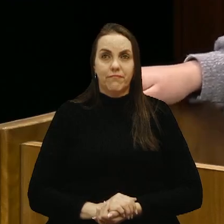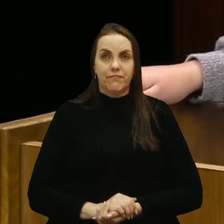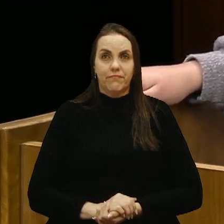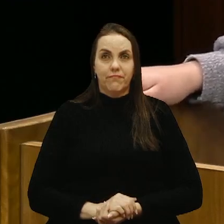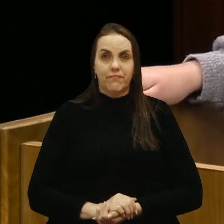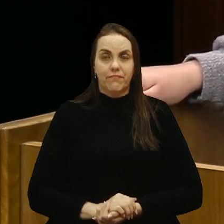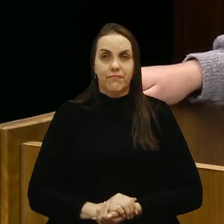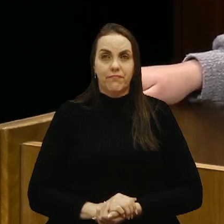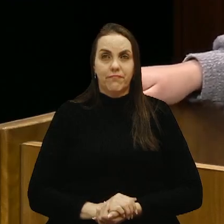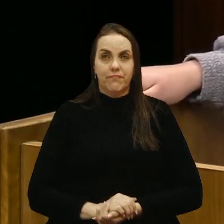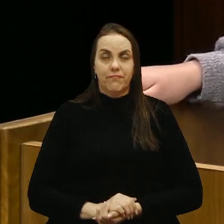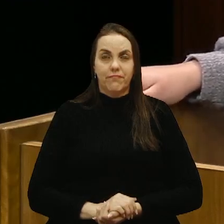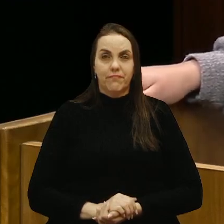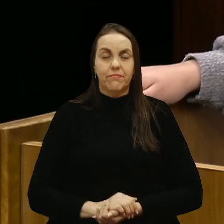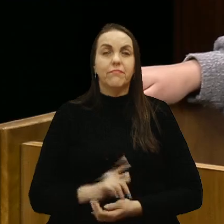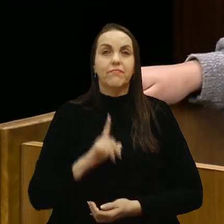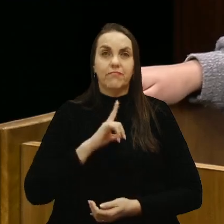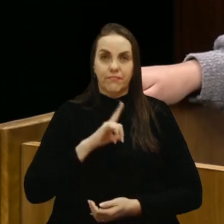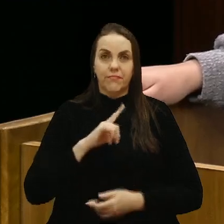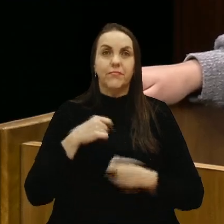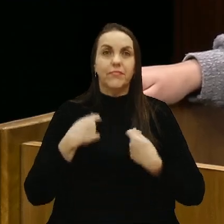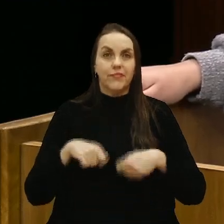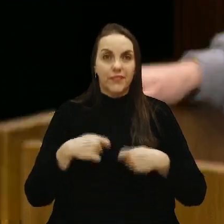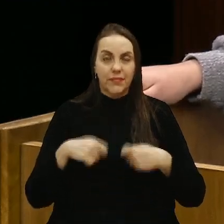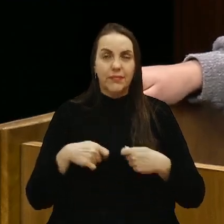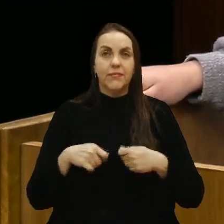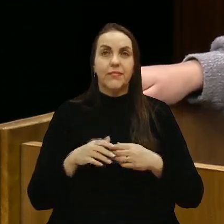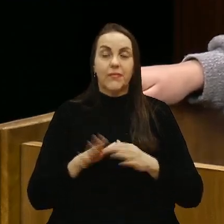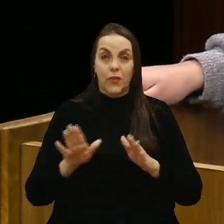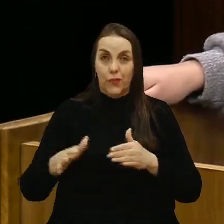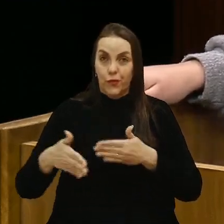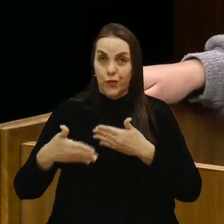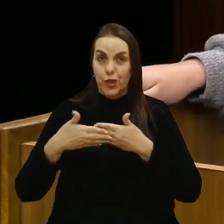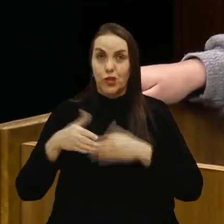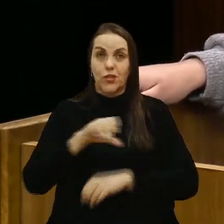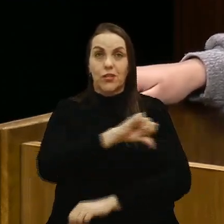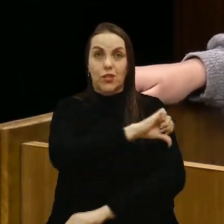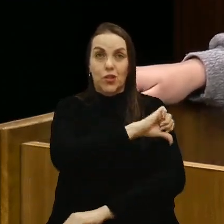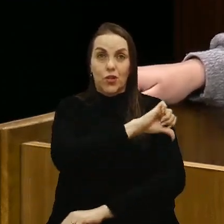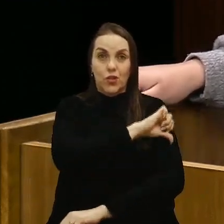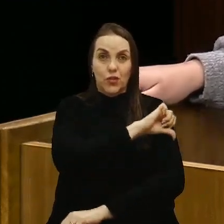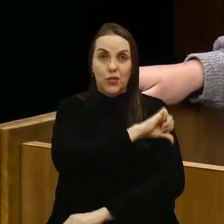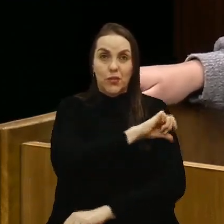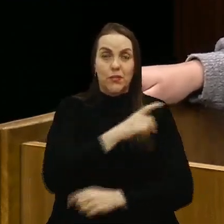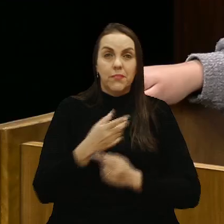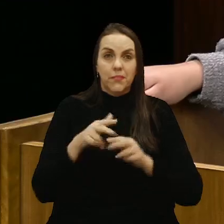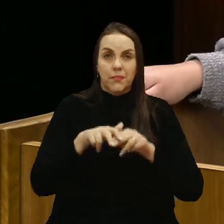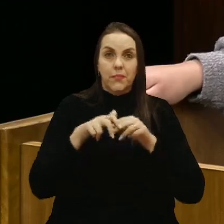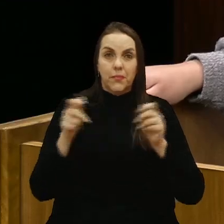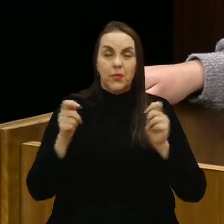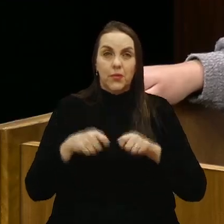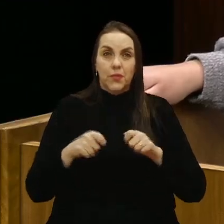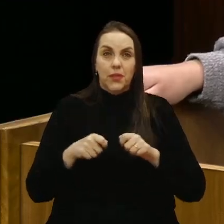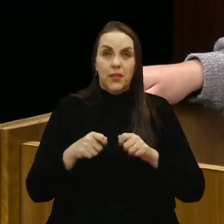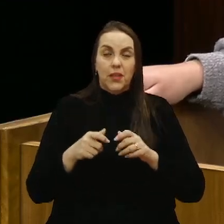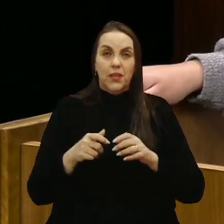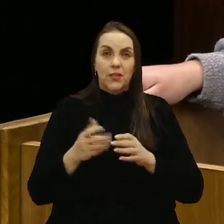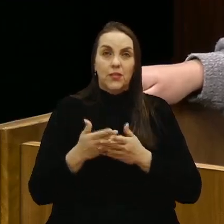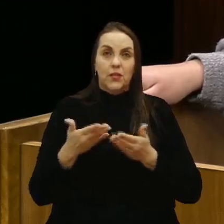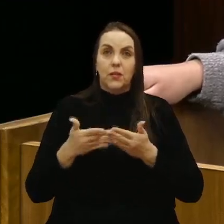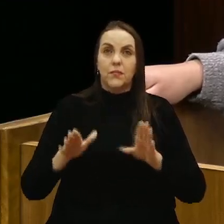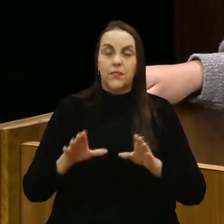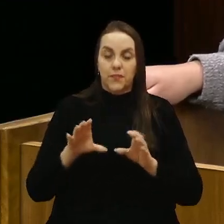Se traz a necessidade do fechamento dos 9º anos para que a gente tenha a abertura de turmas